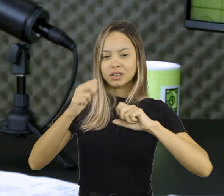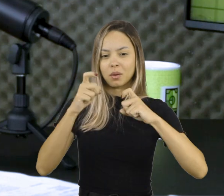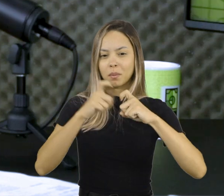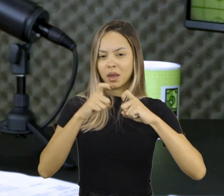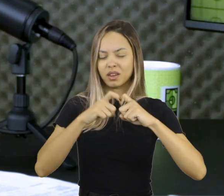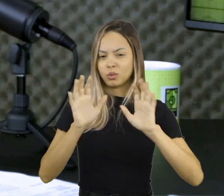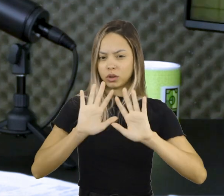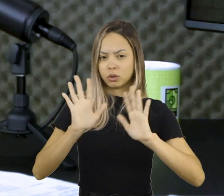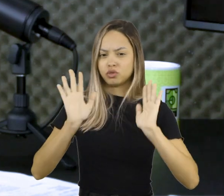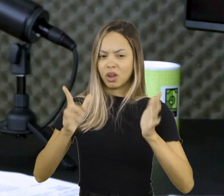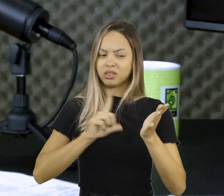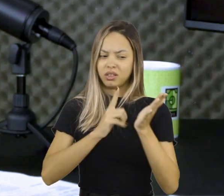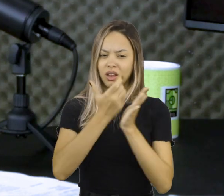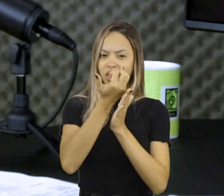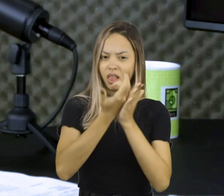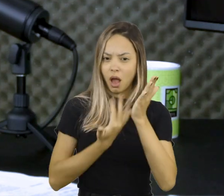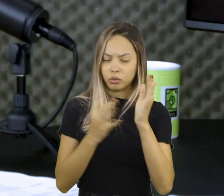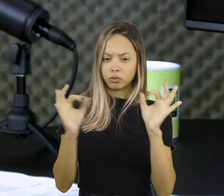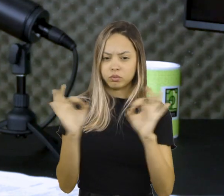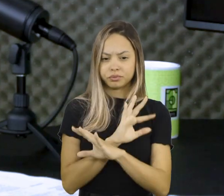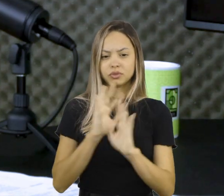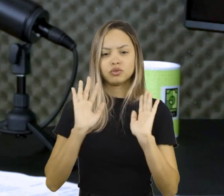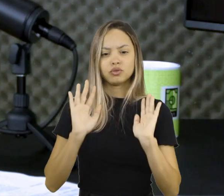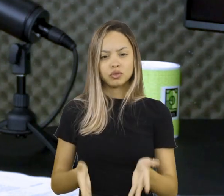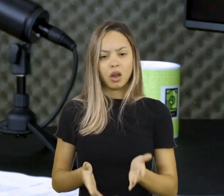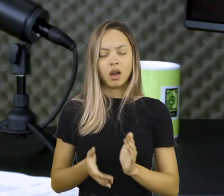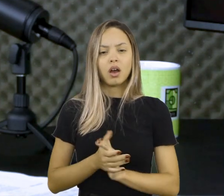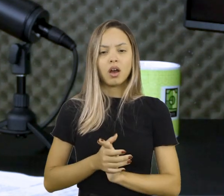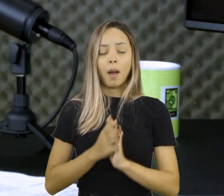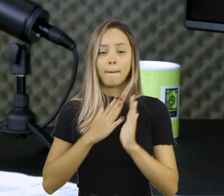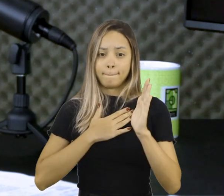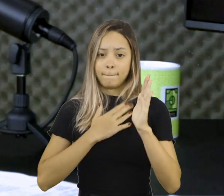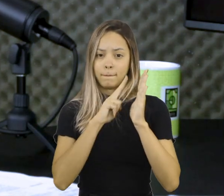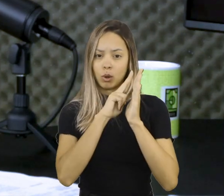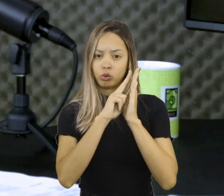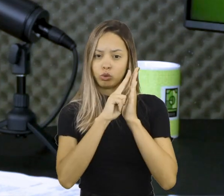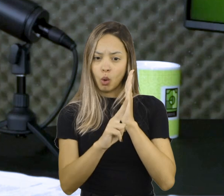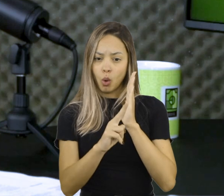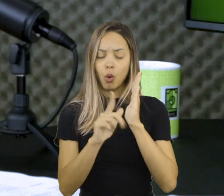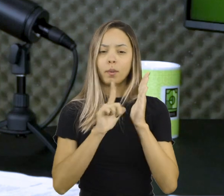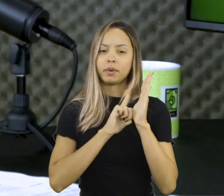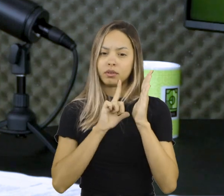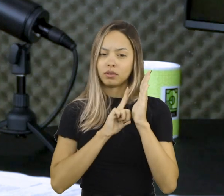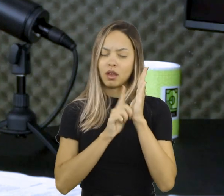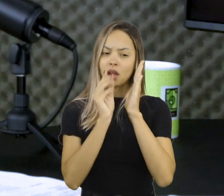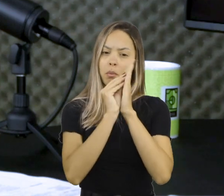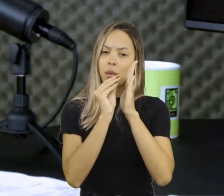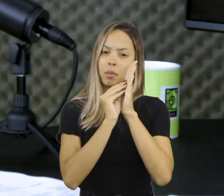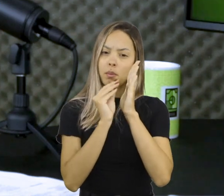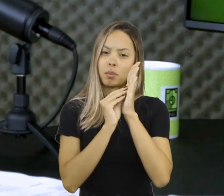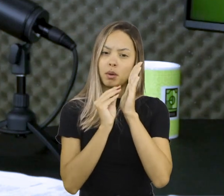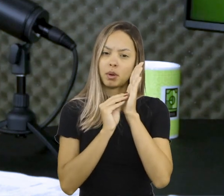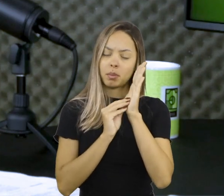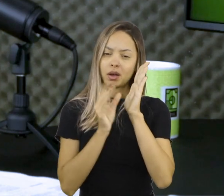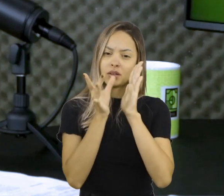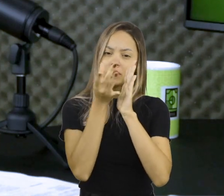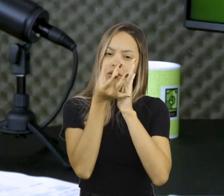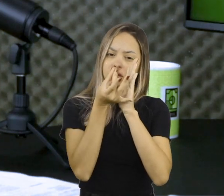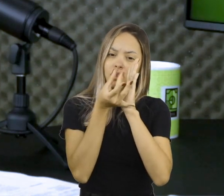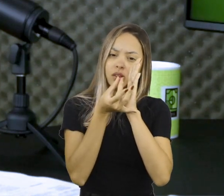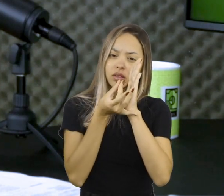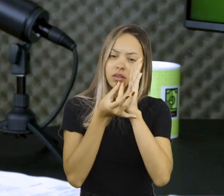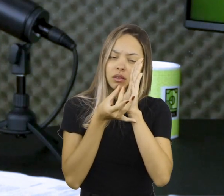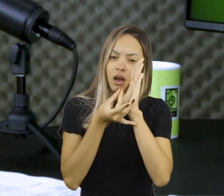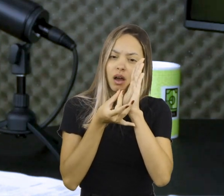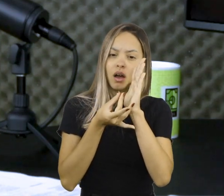já tem já tá bem claro lá Nilma Gonçalves da Silva catarata con tá Em ambos os olhos e tem